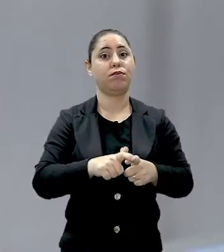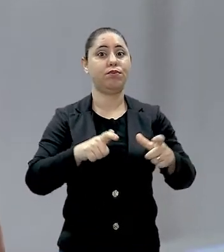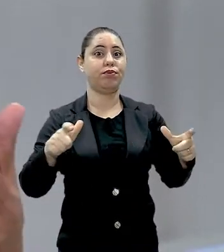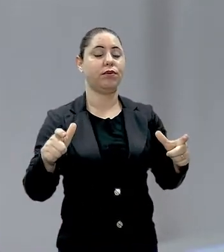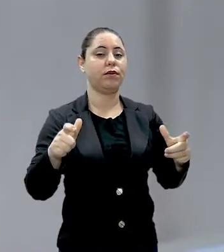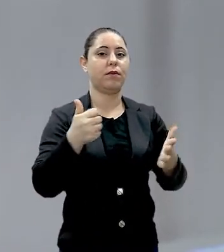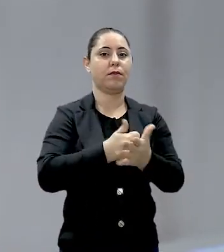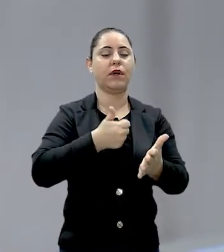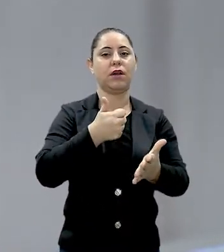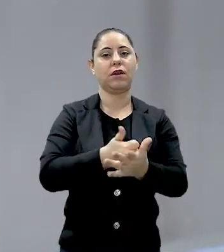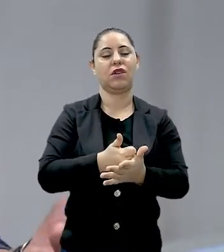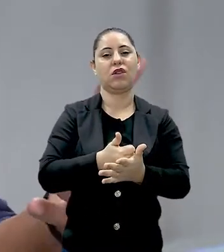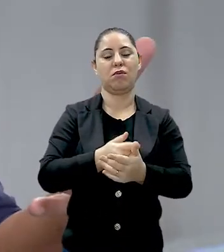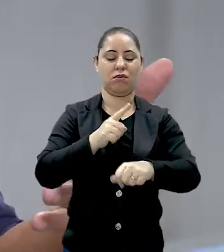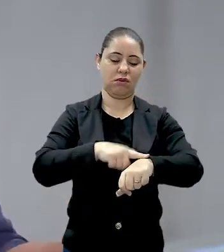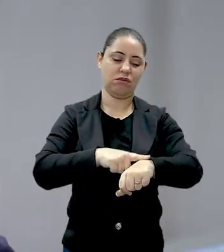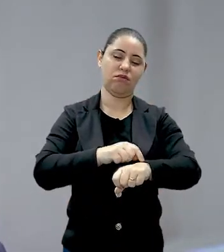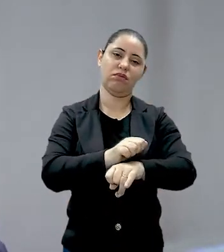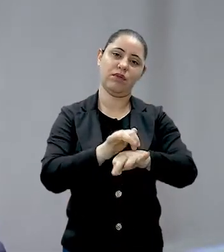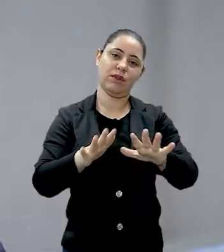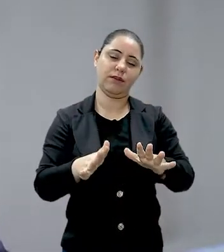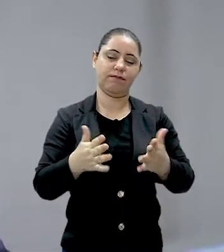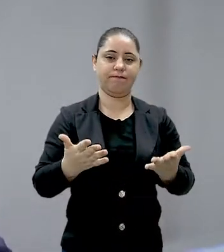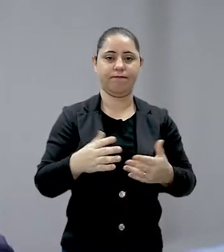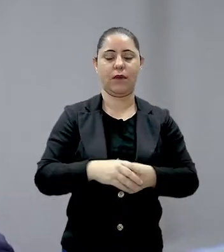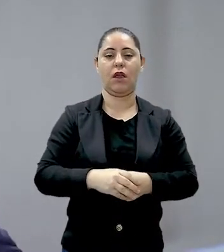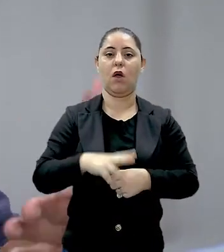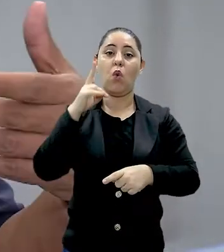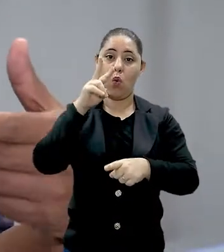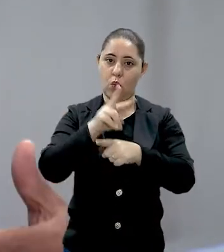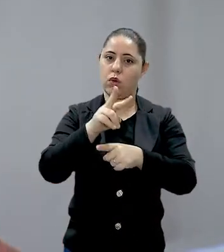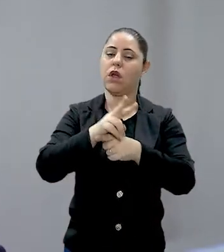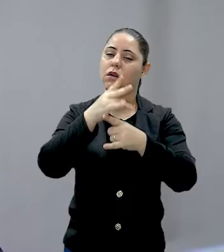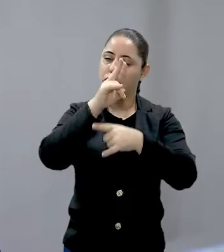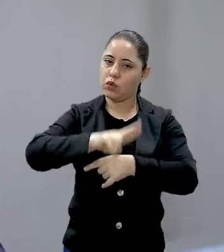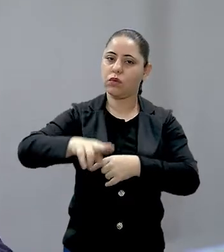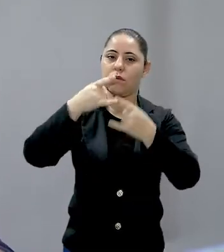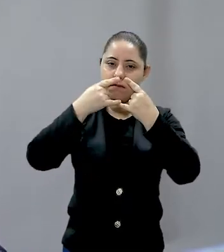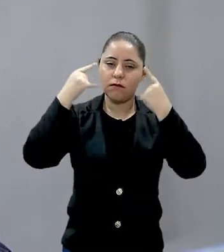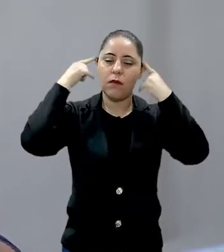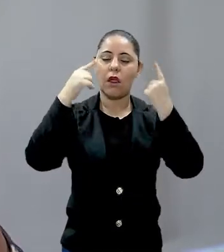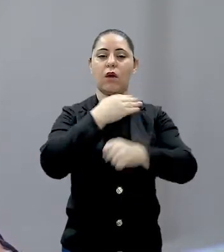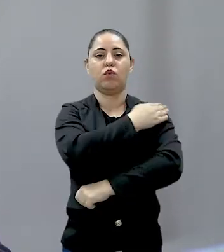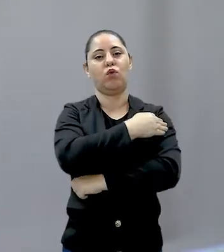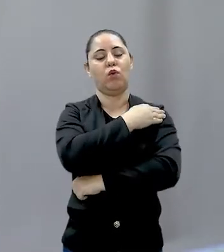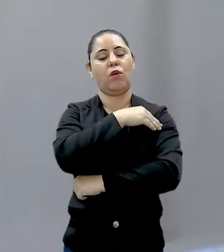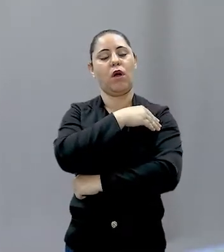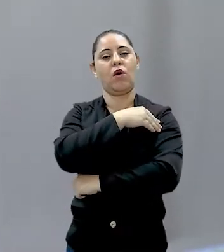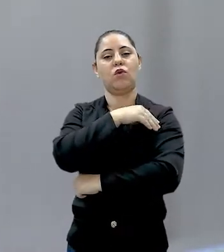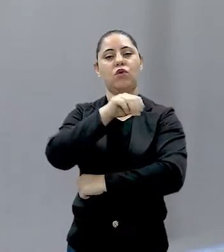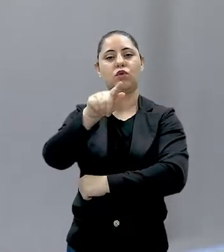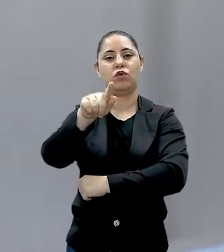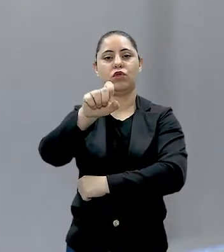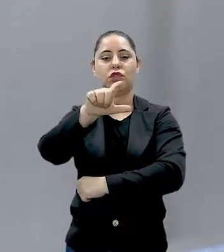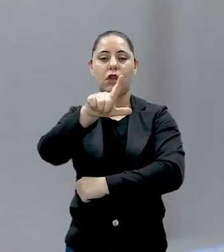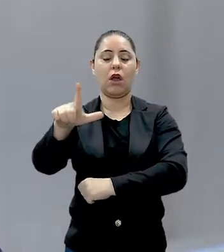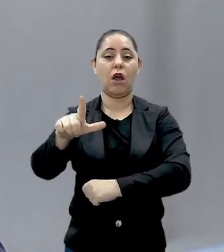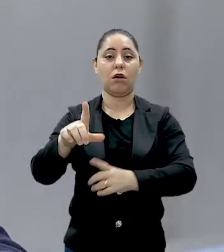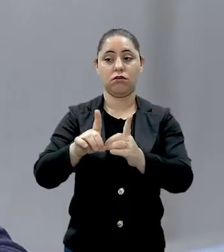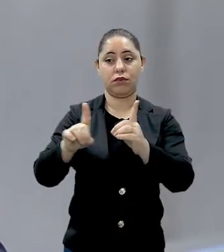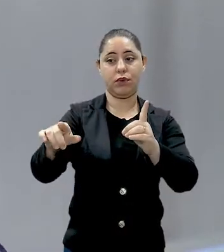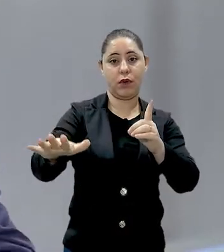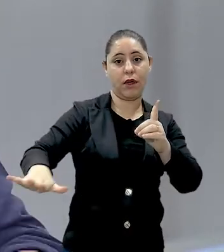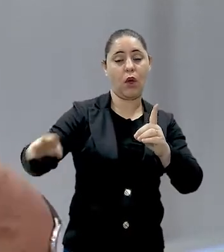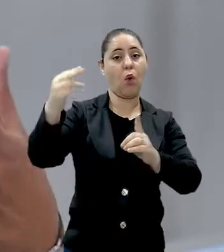tem que ser aumentado a intensidade, embora nós estejamos numa pandemia. Tomar os cuidados, colocar máscara, álcool gel, manter